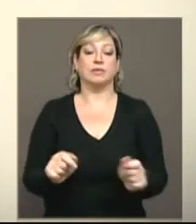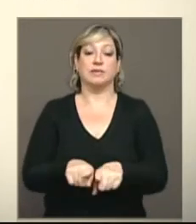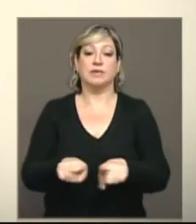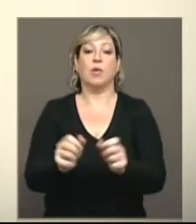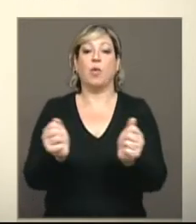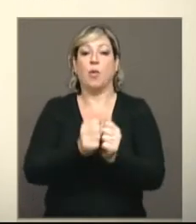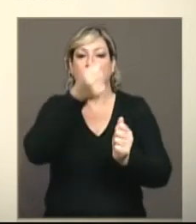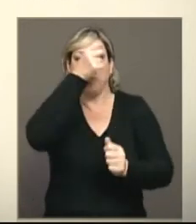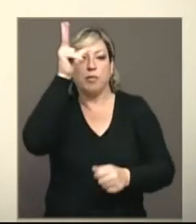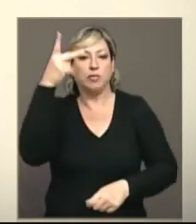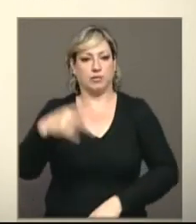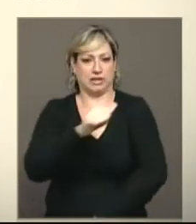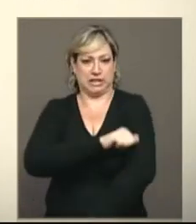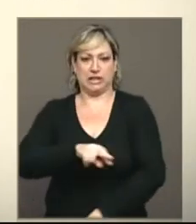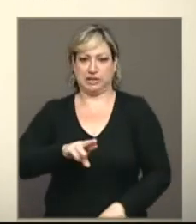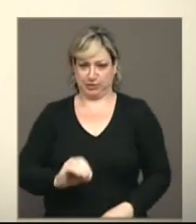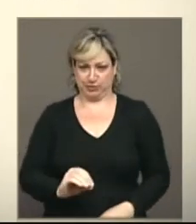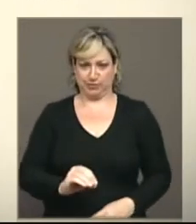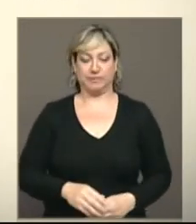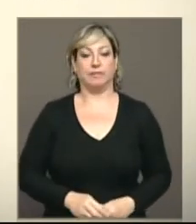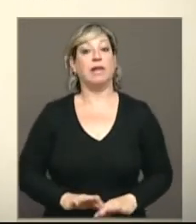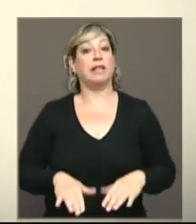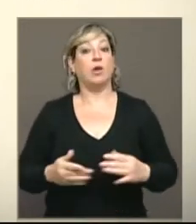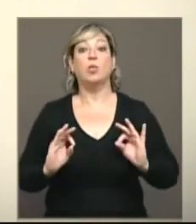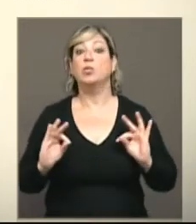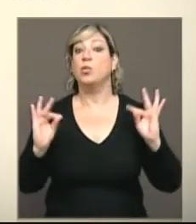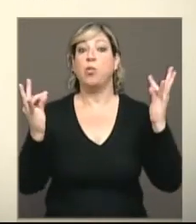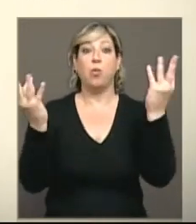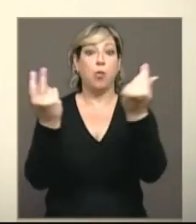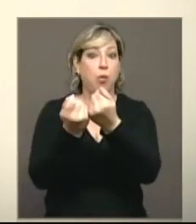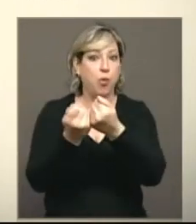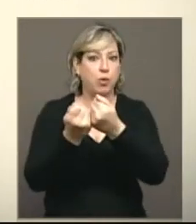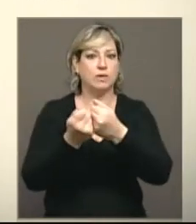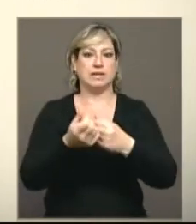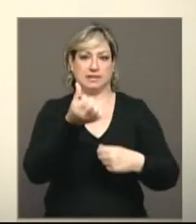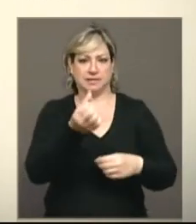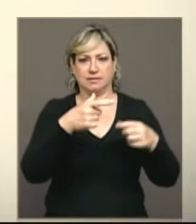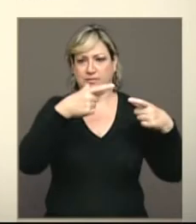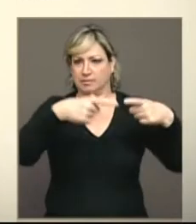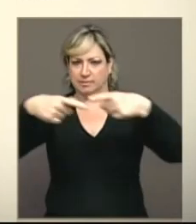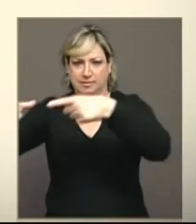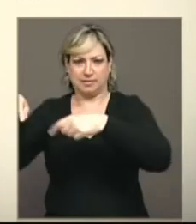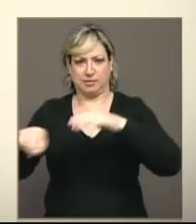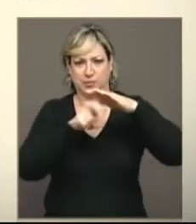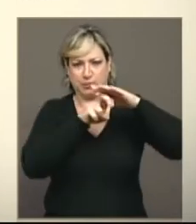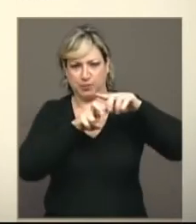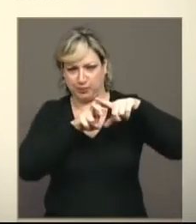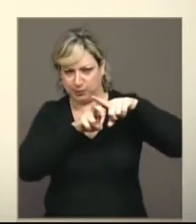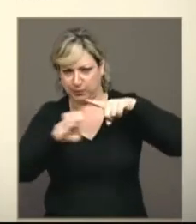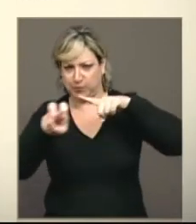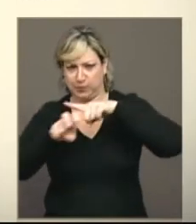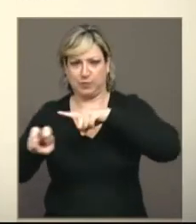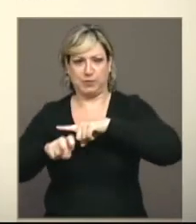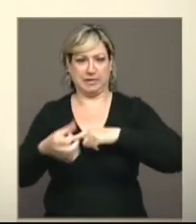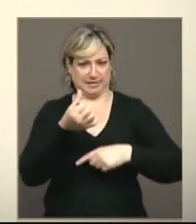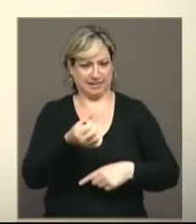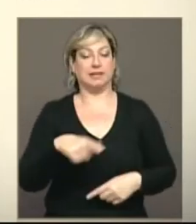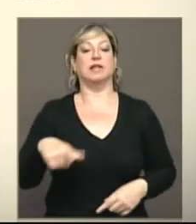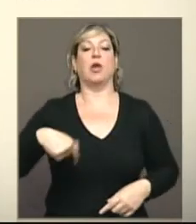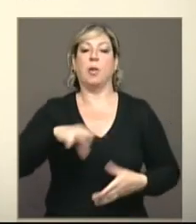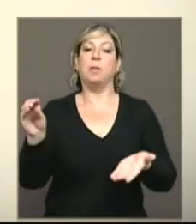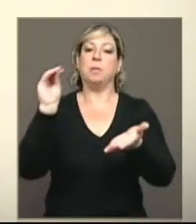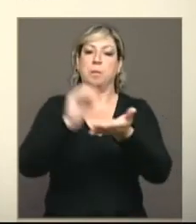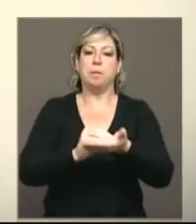com o município do Rio de Janeiro em todas as estações do teleférico por exemplo nós colocamos uma